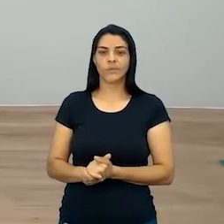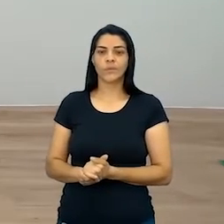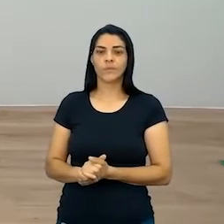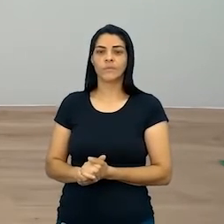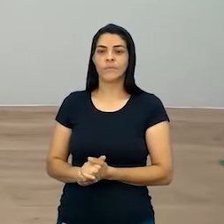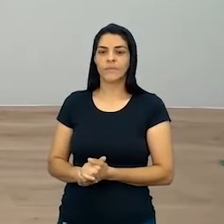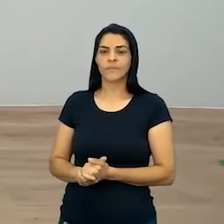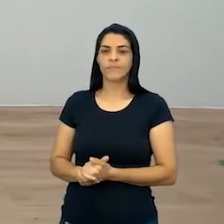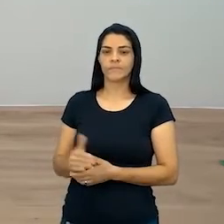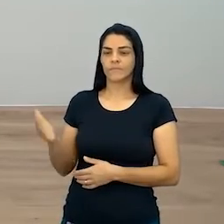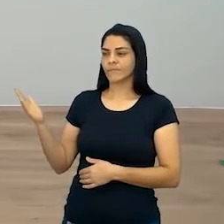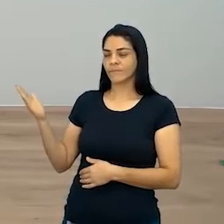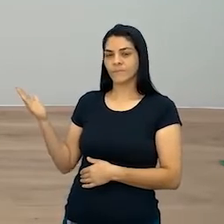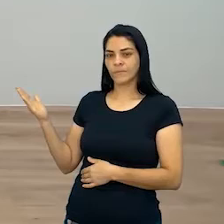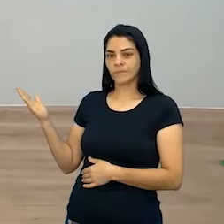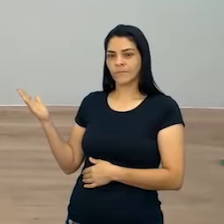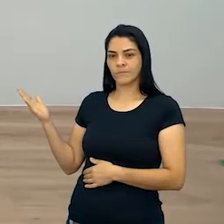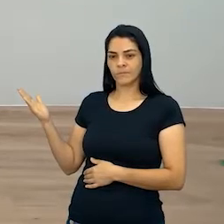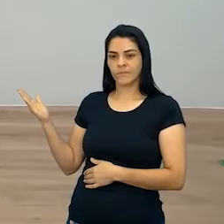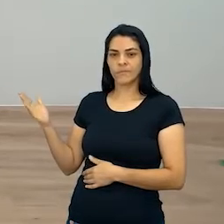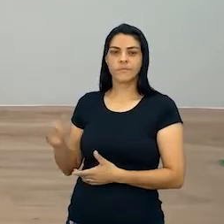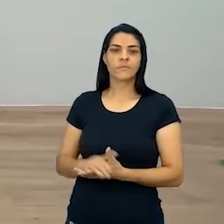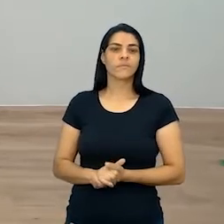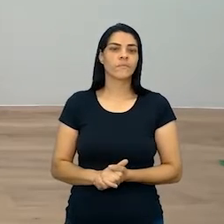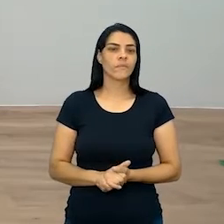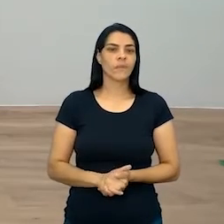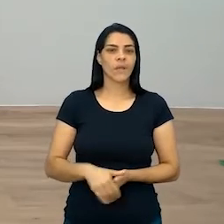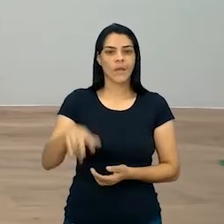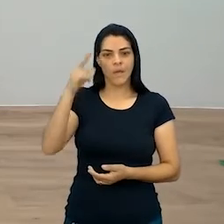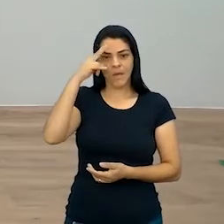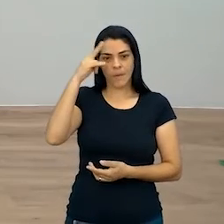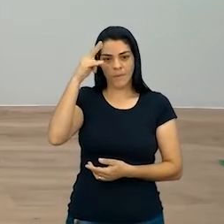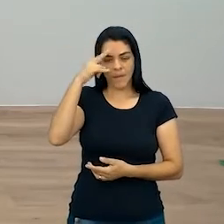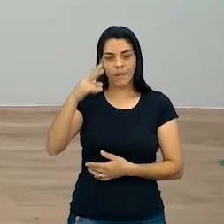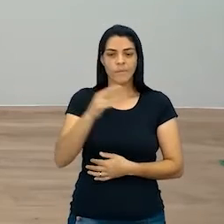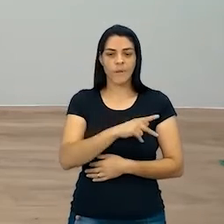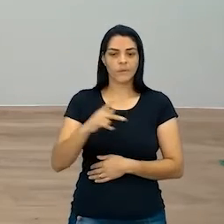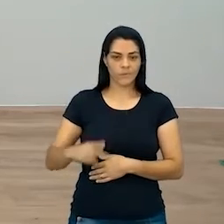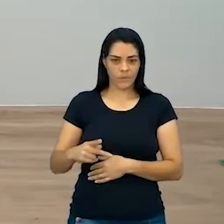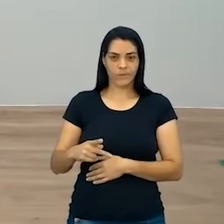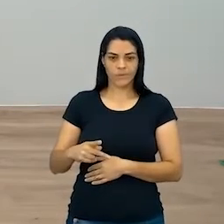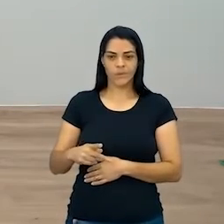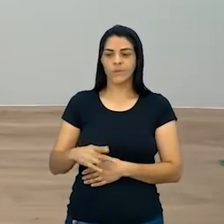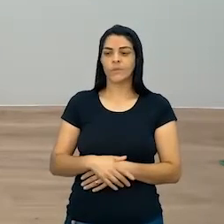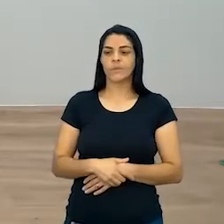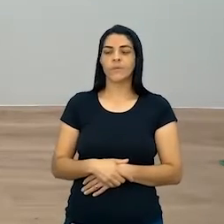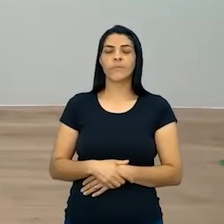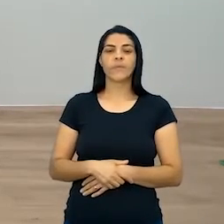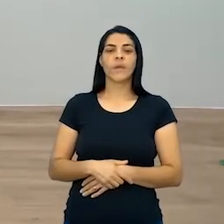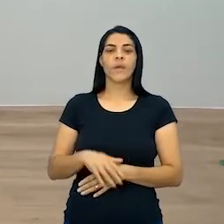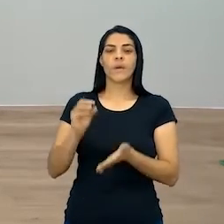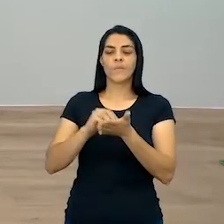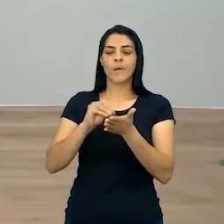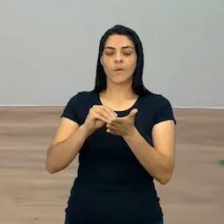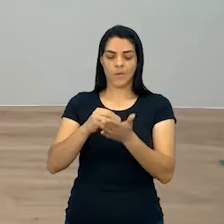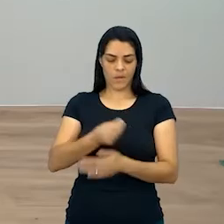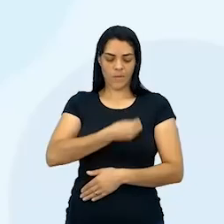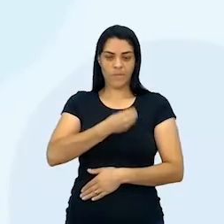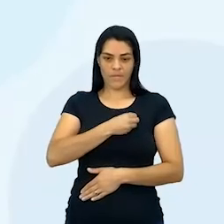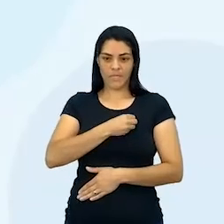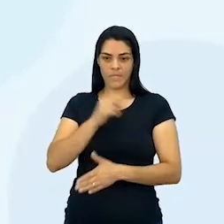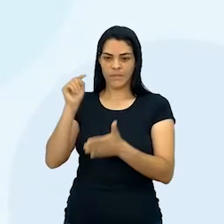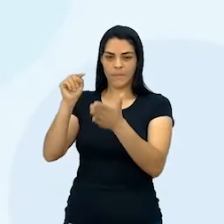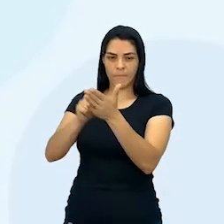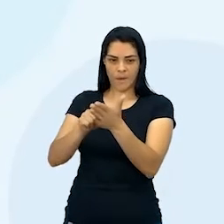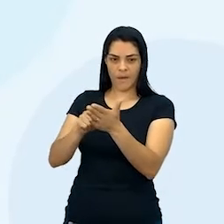por favor, produção, o registro na sede para lembrar os professores de registrar suas presenças em ATPC.